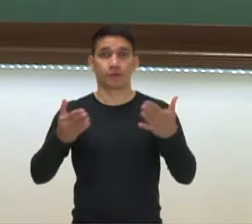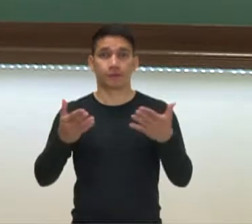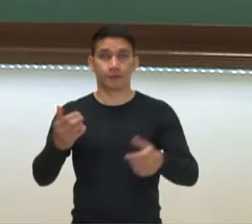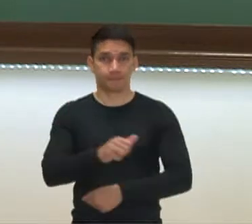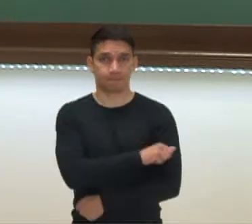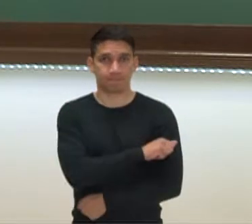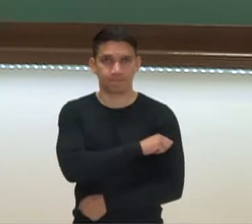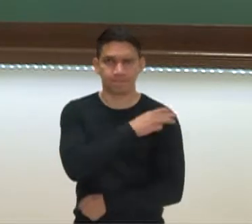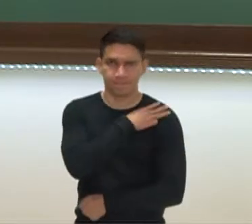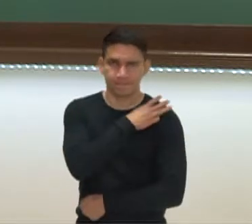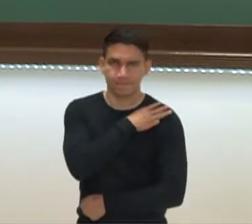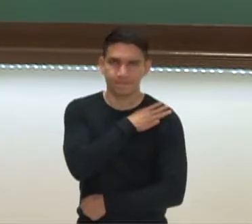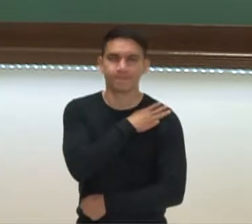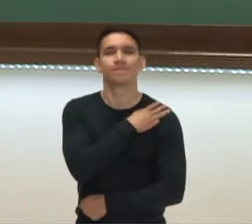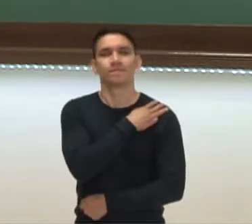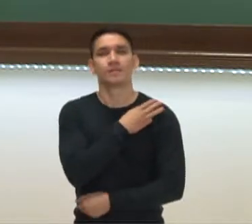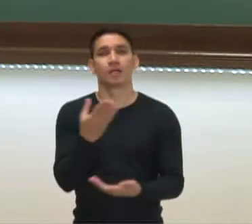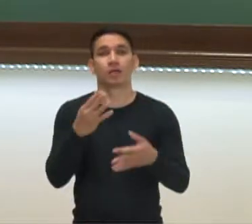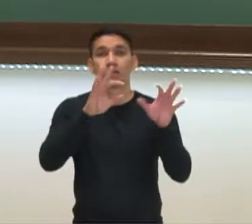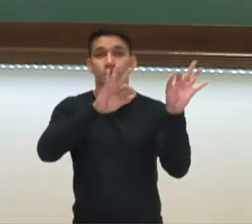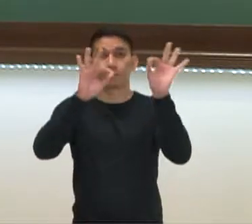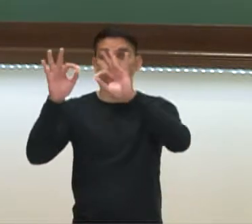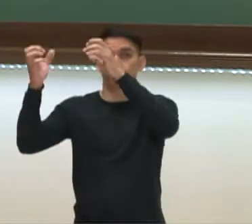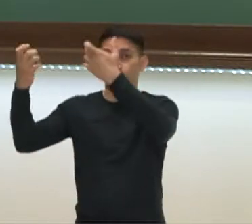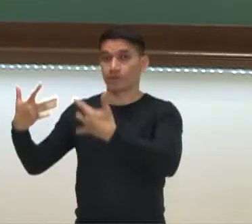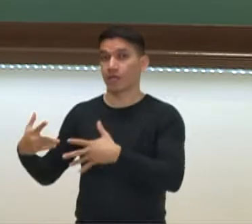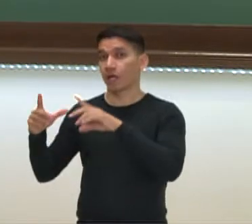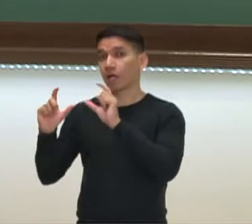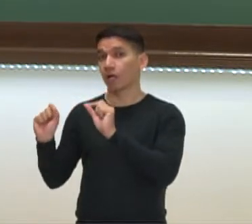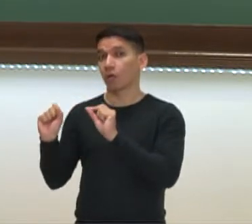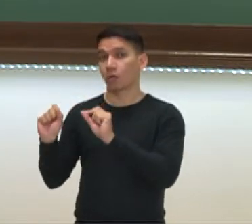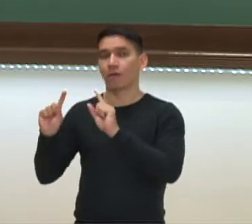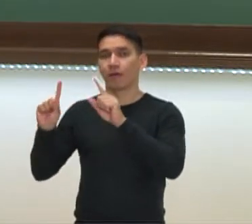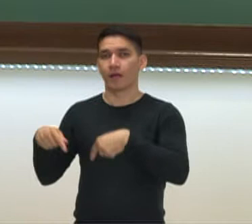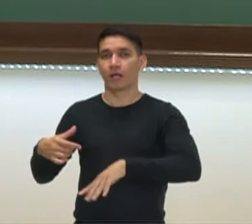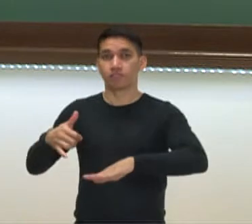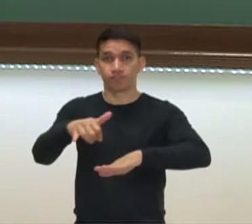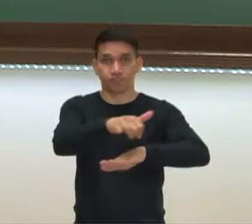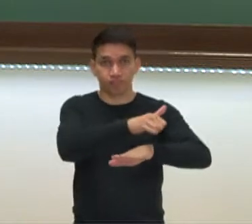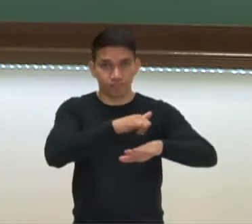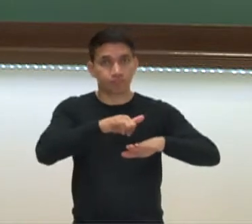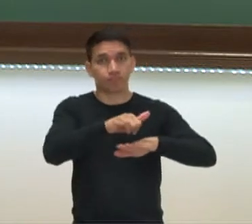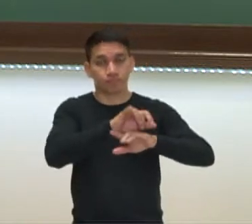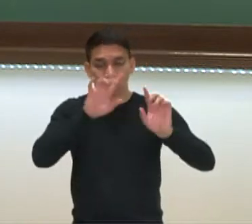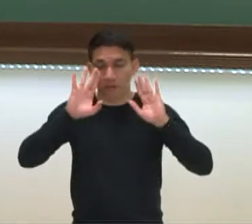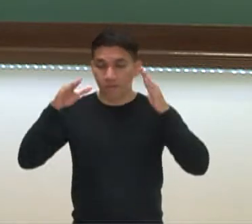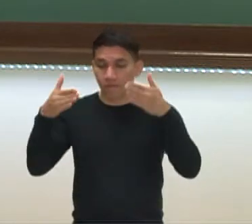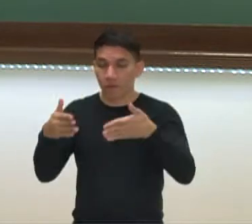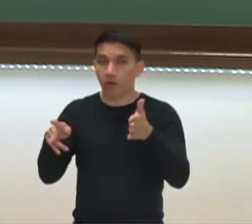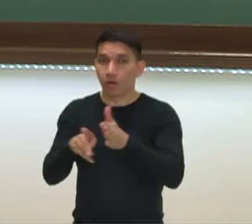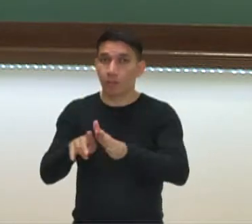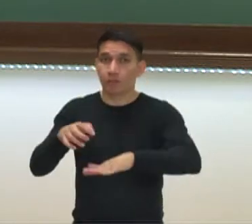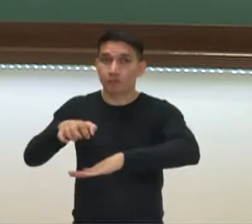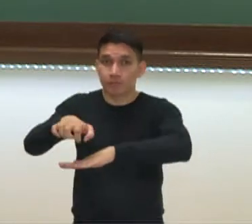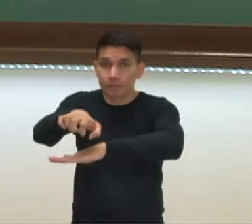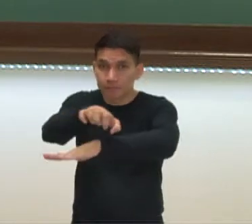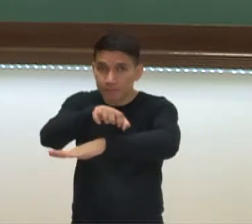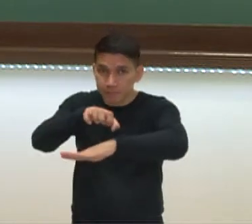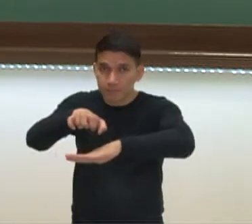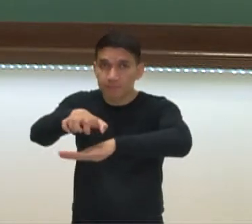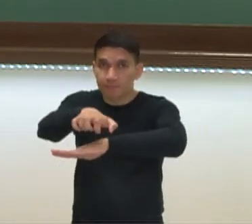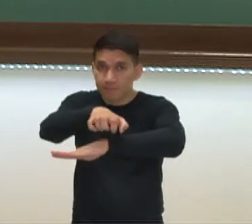Olá, estudantes da terceira série. Neste vídeo vamos falar sobre corrente elétrica com foco em resistência